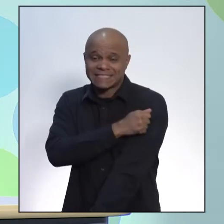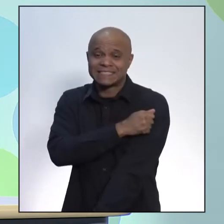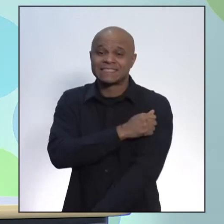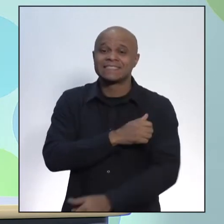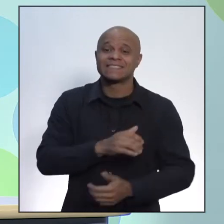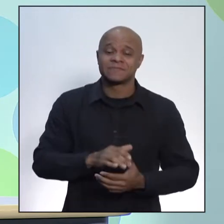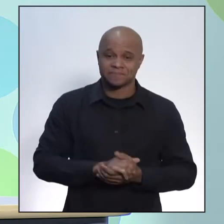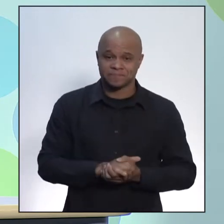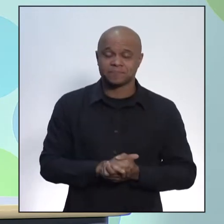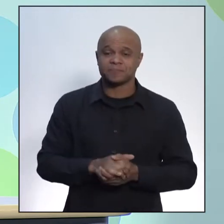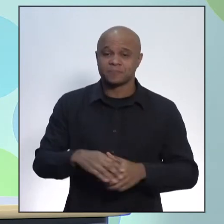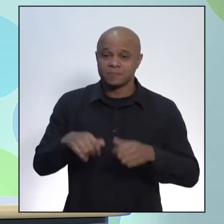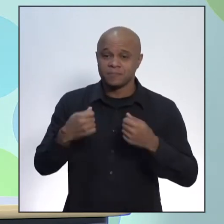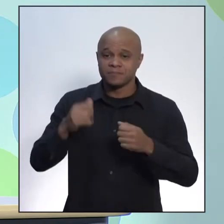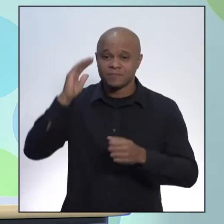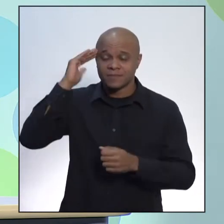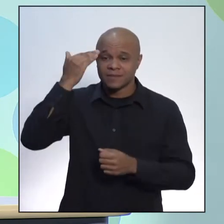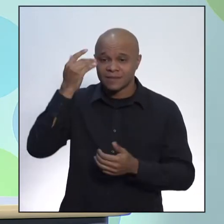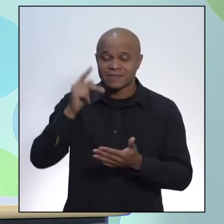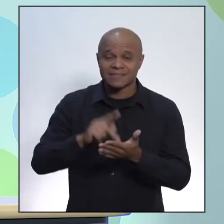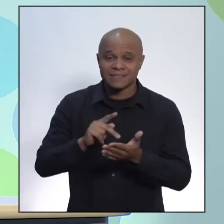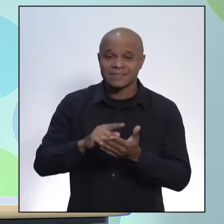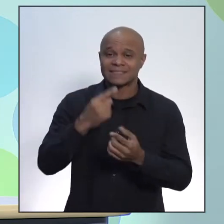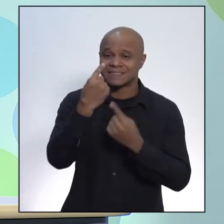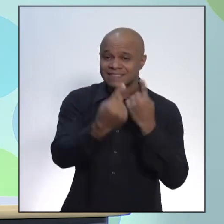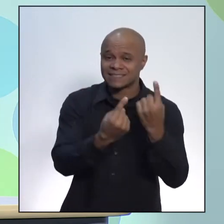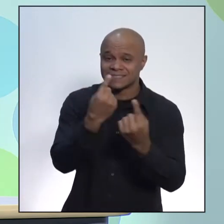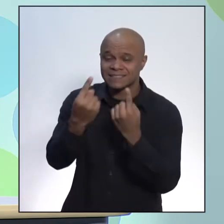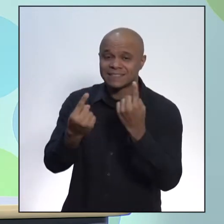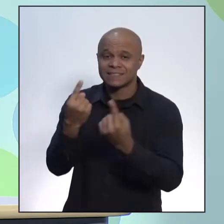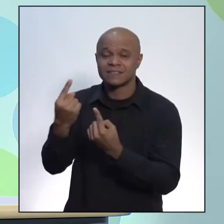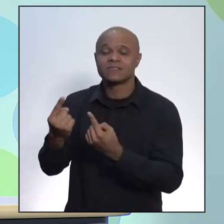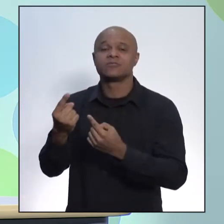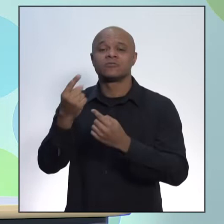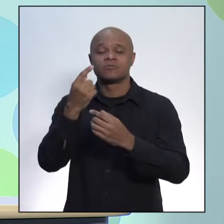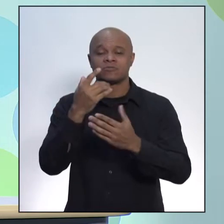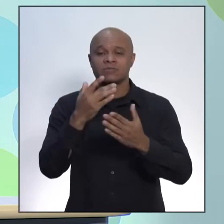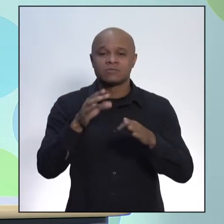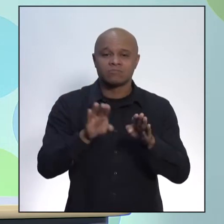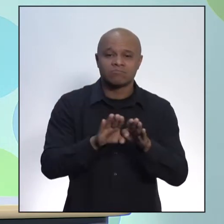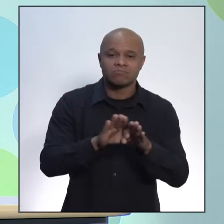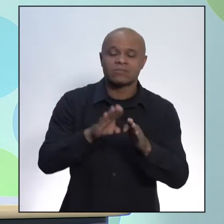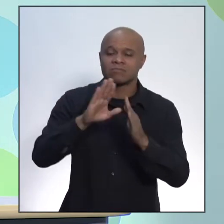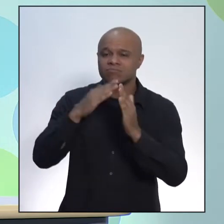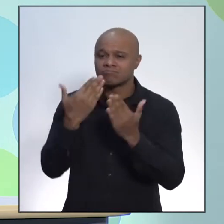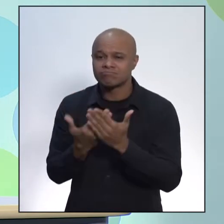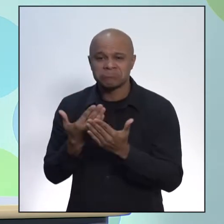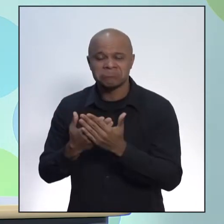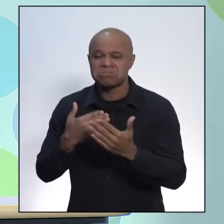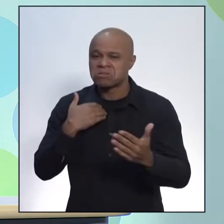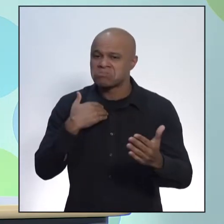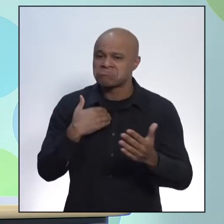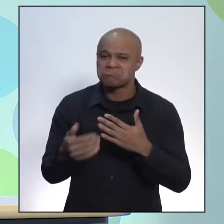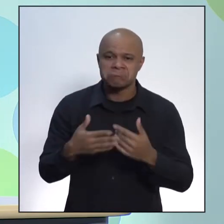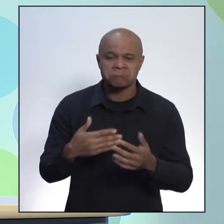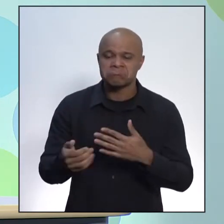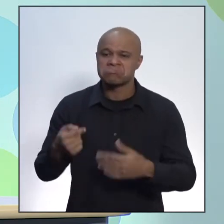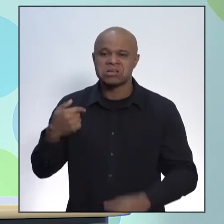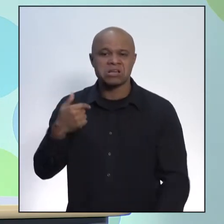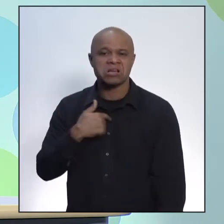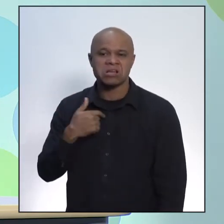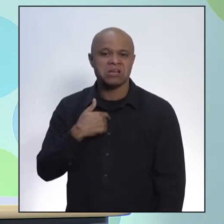também entender a realidade de cada comunidade, de cada escola. Não adianta eu, professora